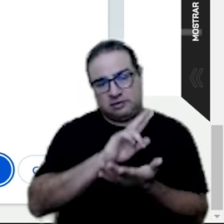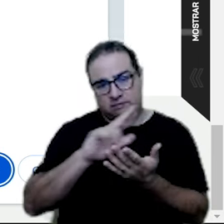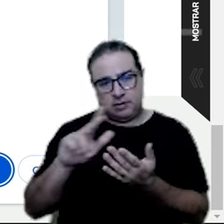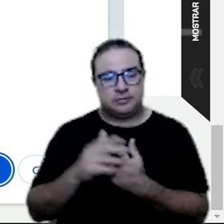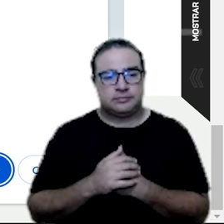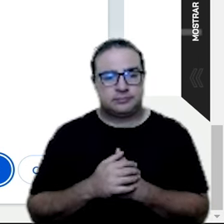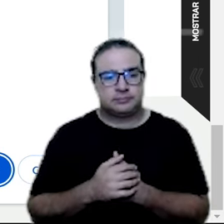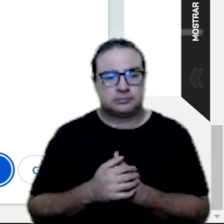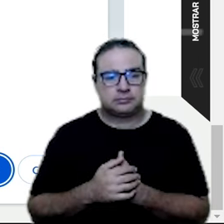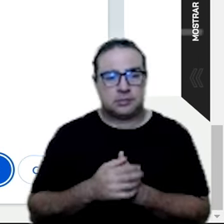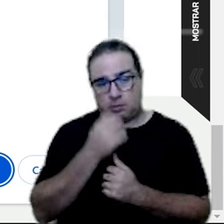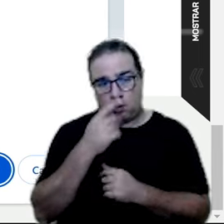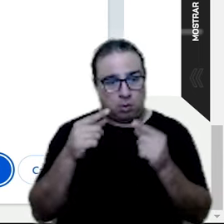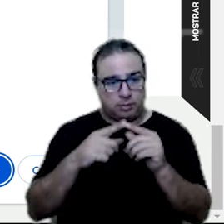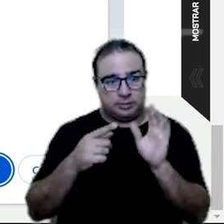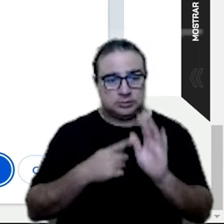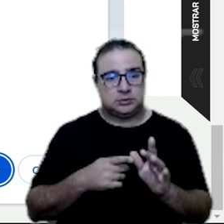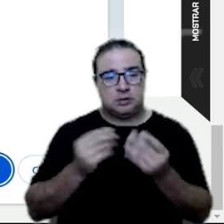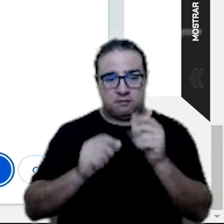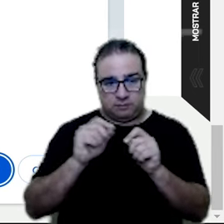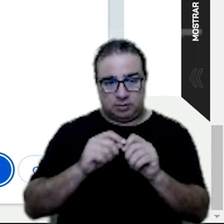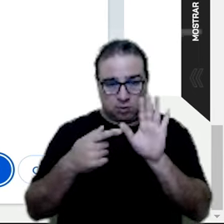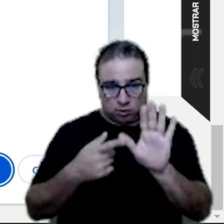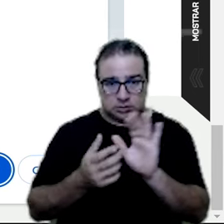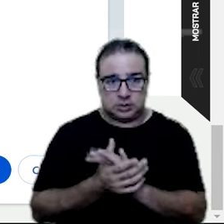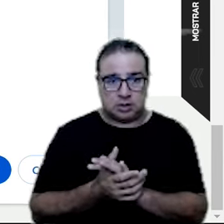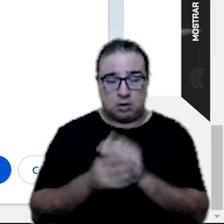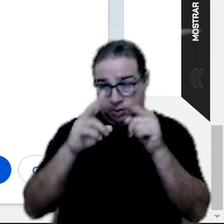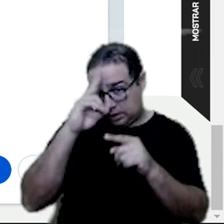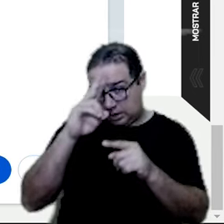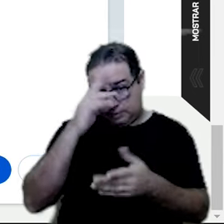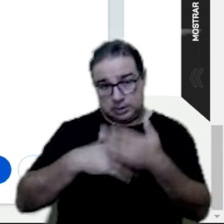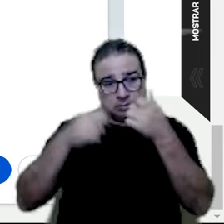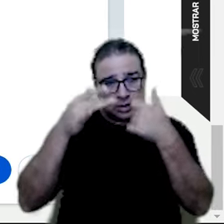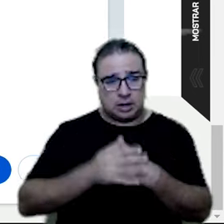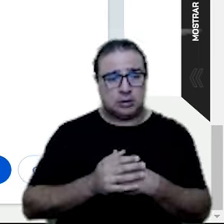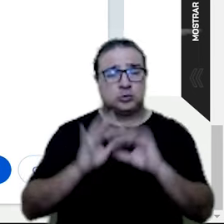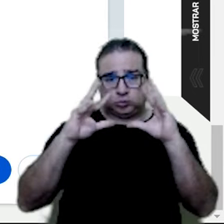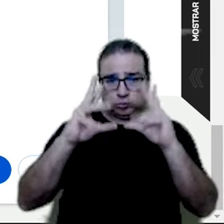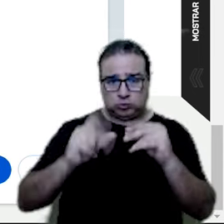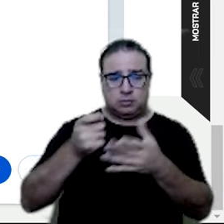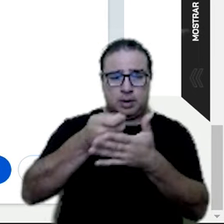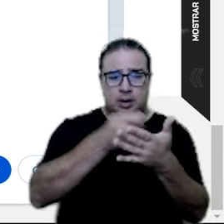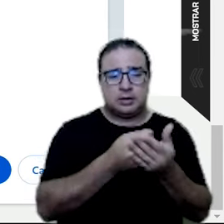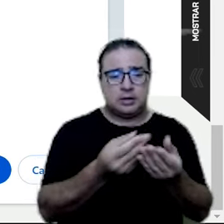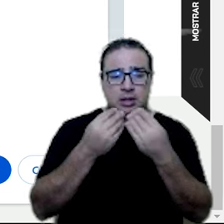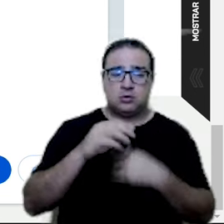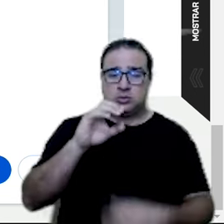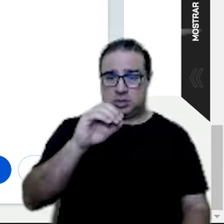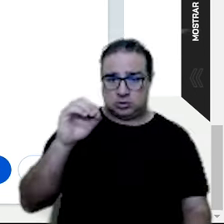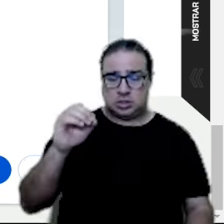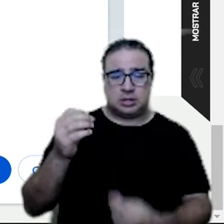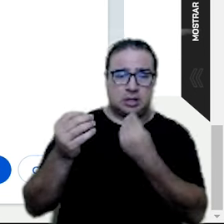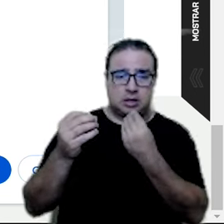e assim vai e bom então Ó a situação tributária lembra lá eu coloquei tributada integralmente ela trouxe o